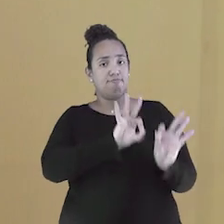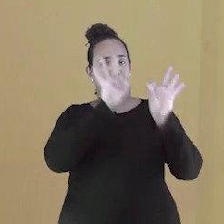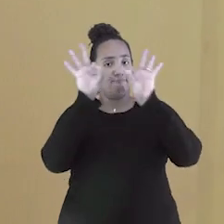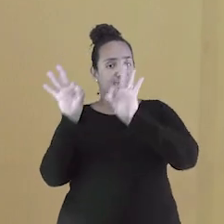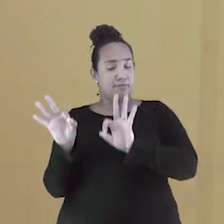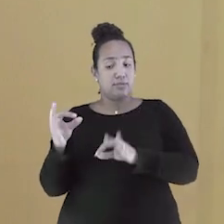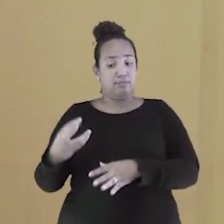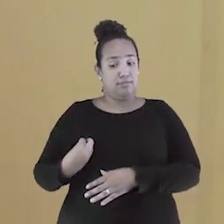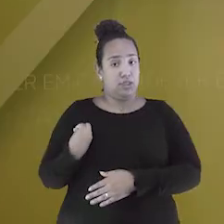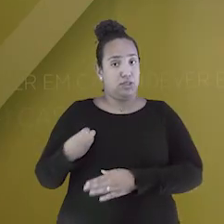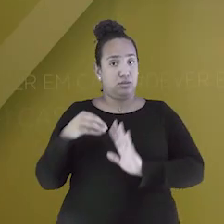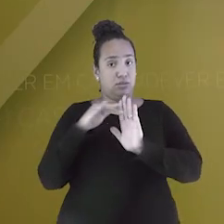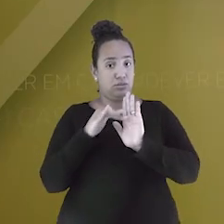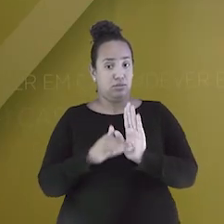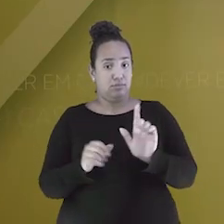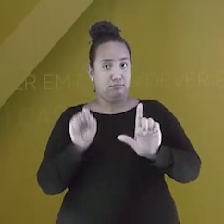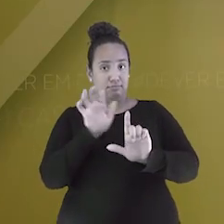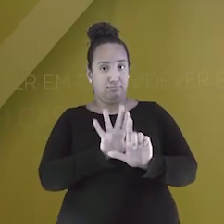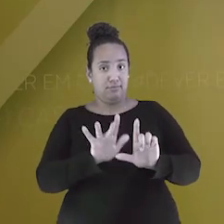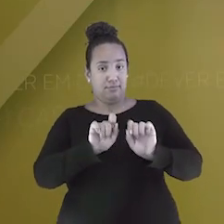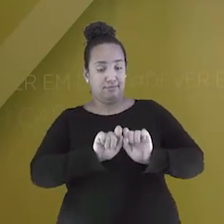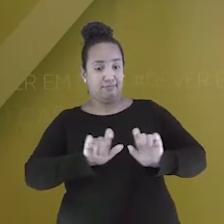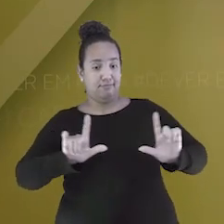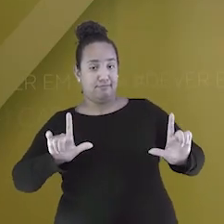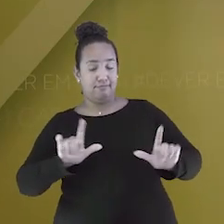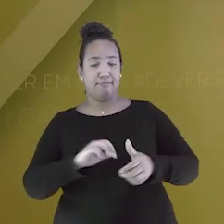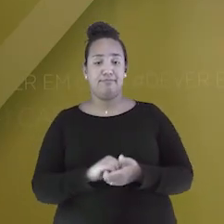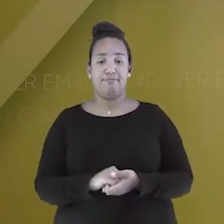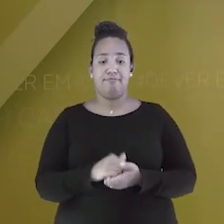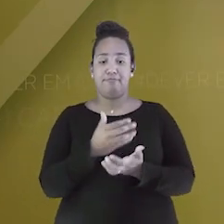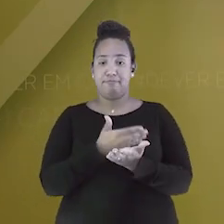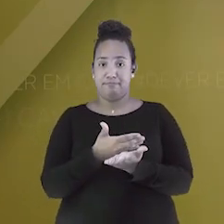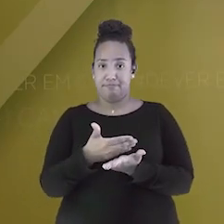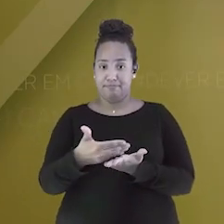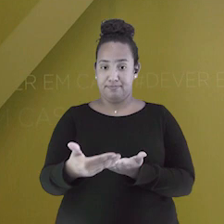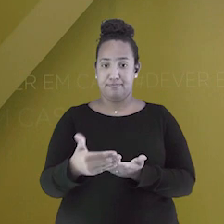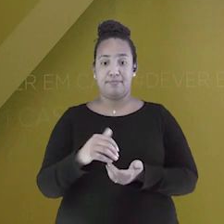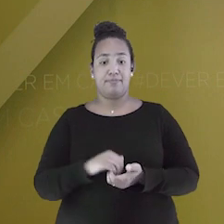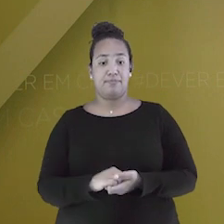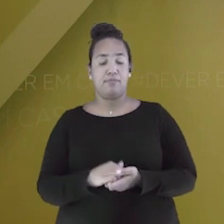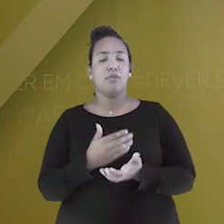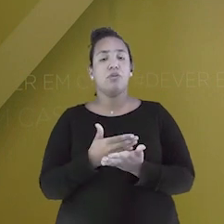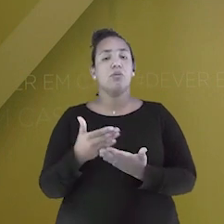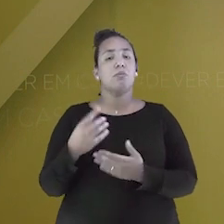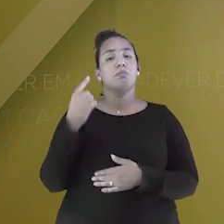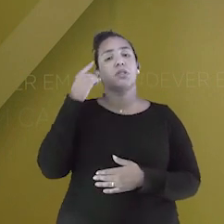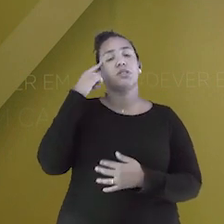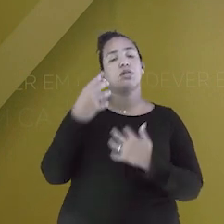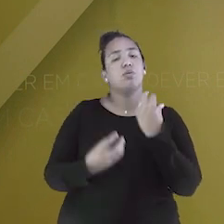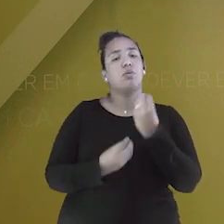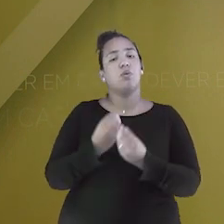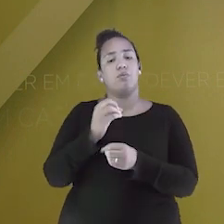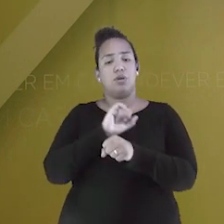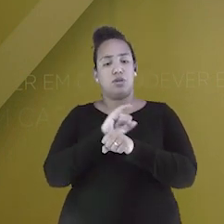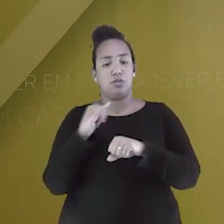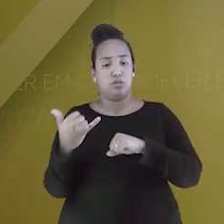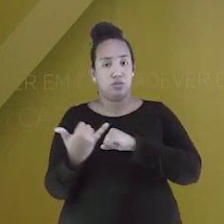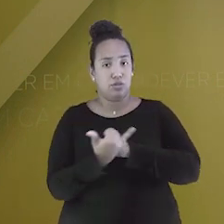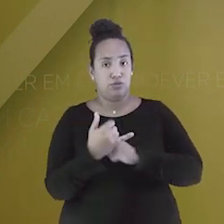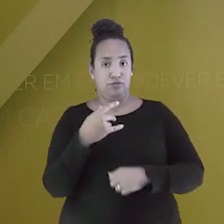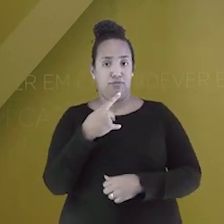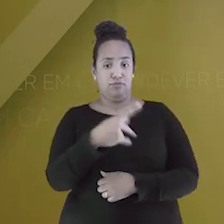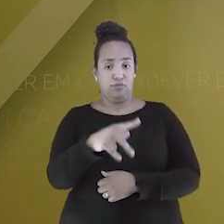QR Code está na tela. Vamos lá! Para começar a raciocinar acerca dos adjetivos possessivos, devemos nos lembrar